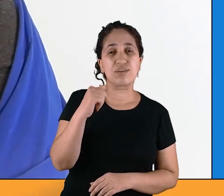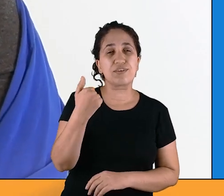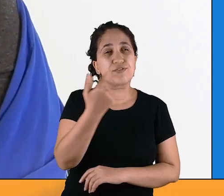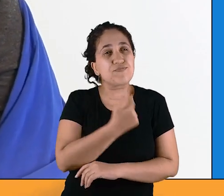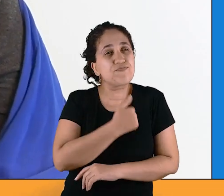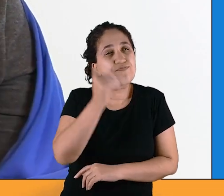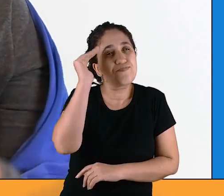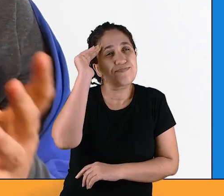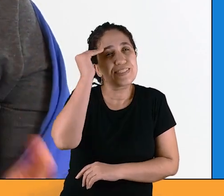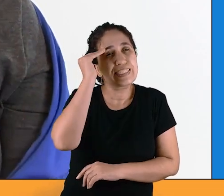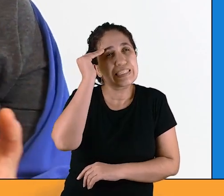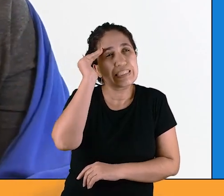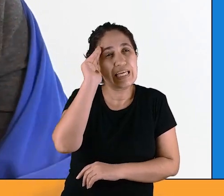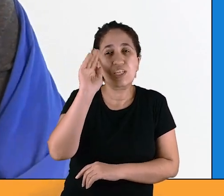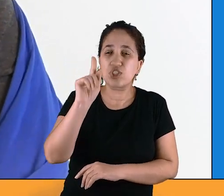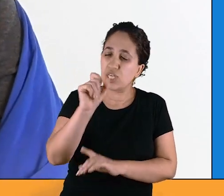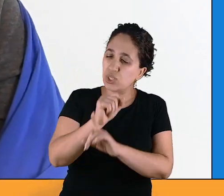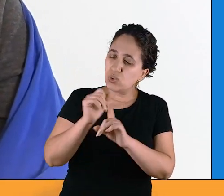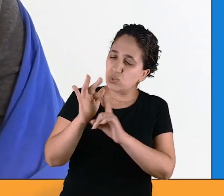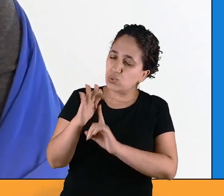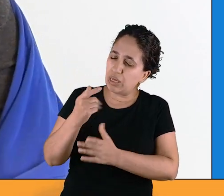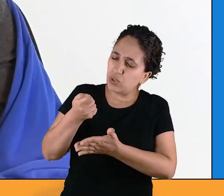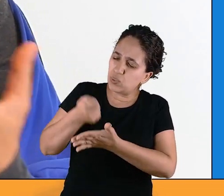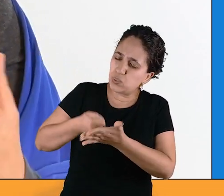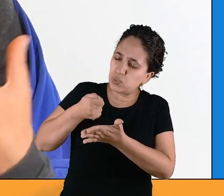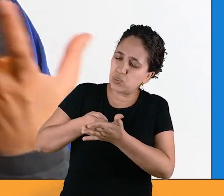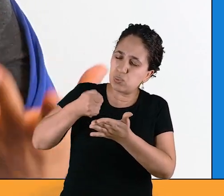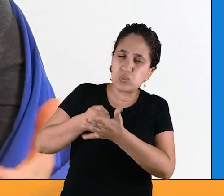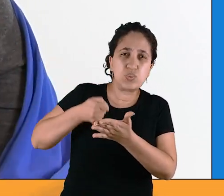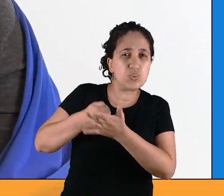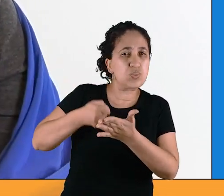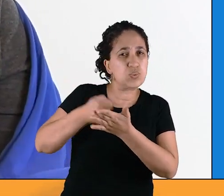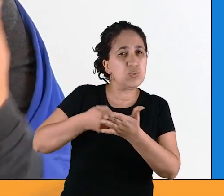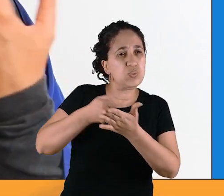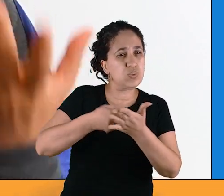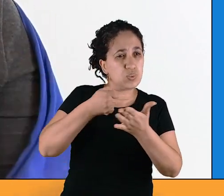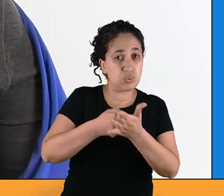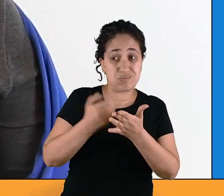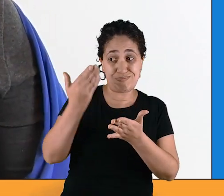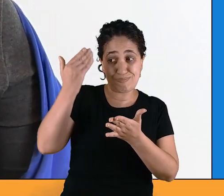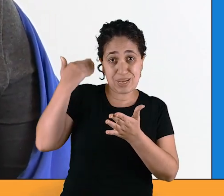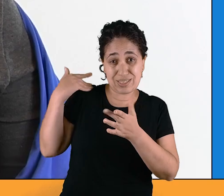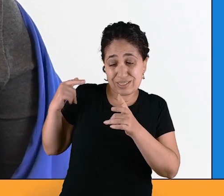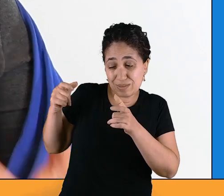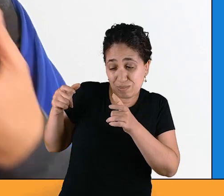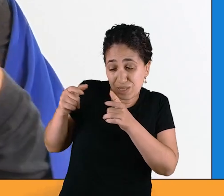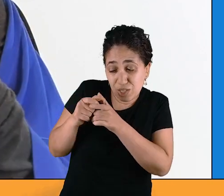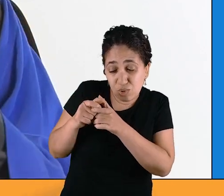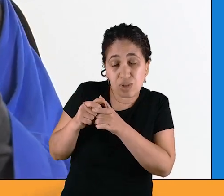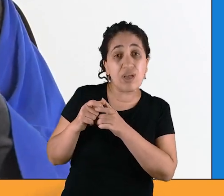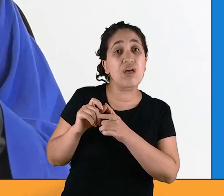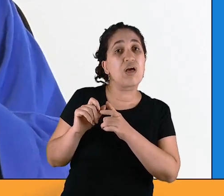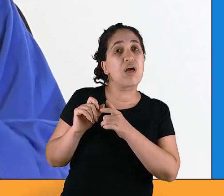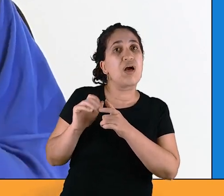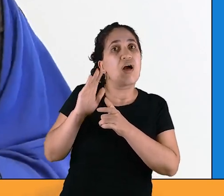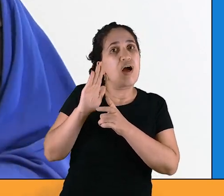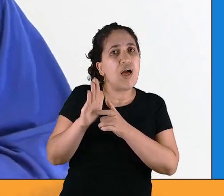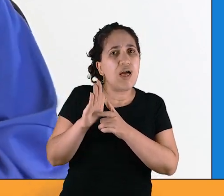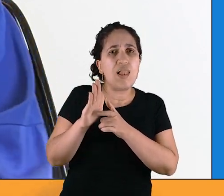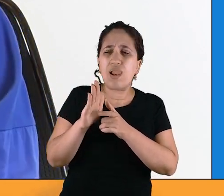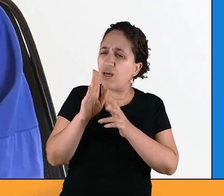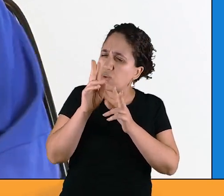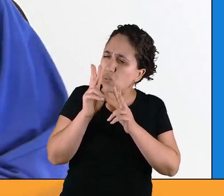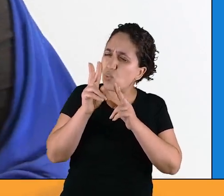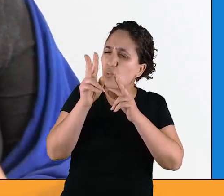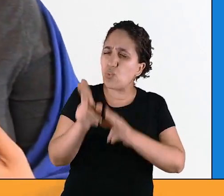leva a gente para entender que muitas lutas sociais que foram já consideradas de minorias, elas são, né, elas vão